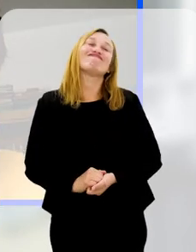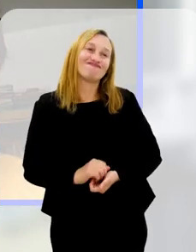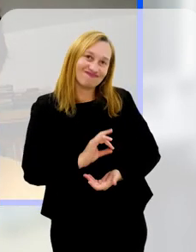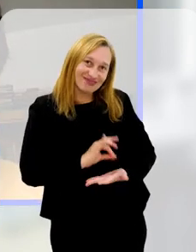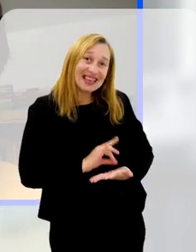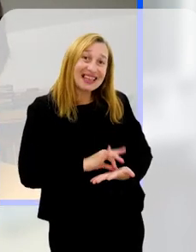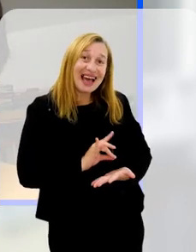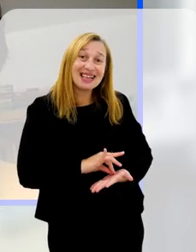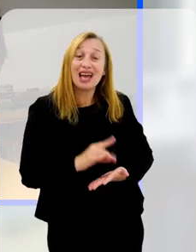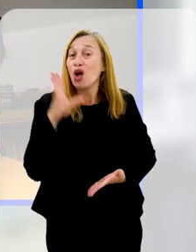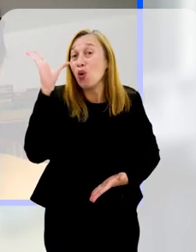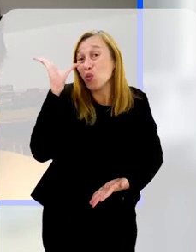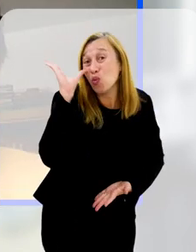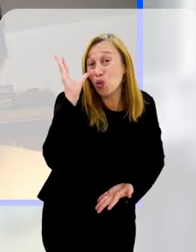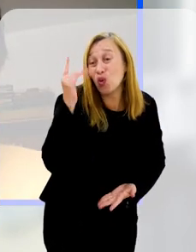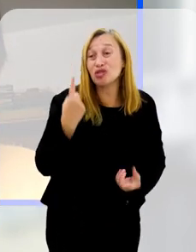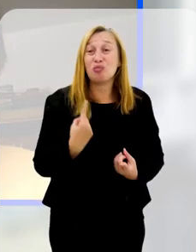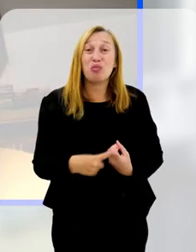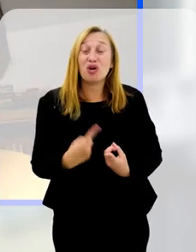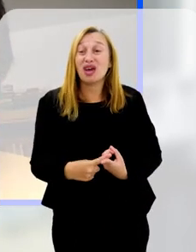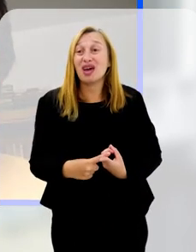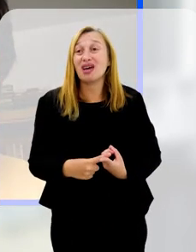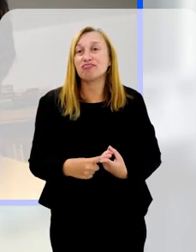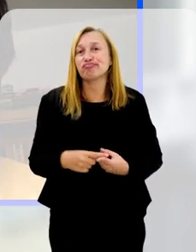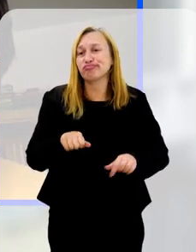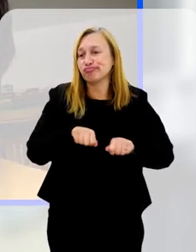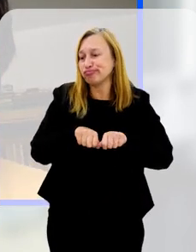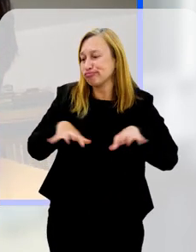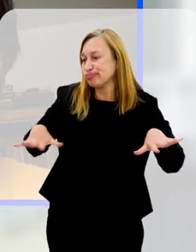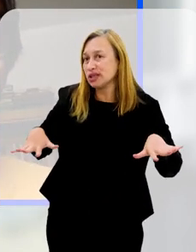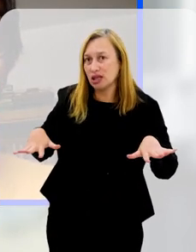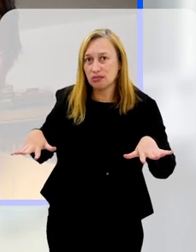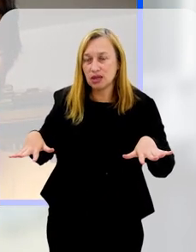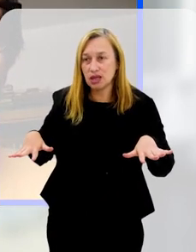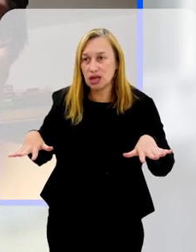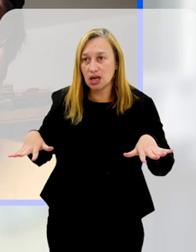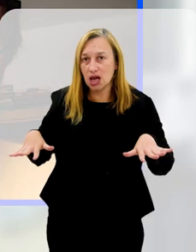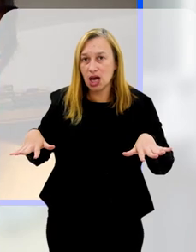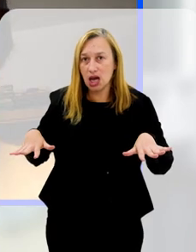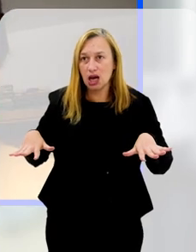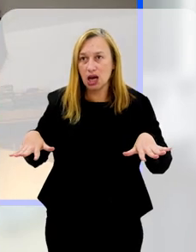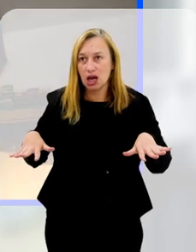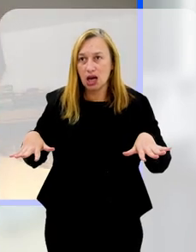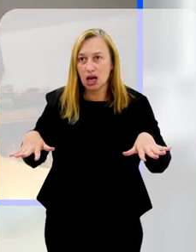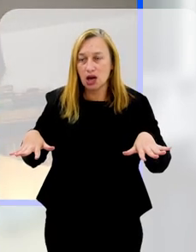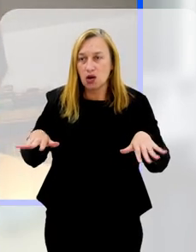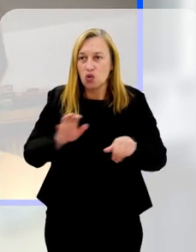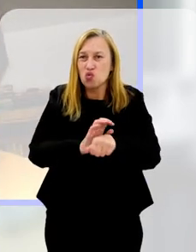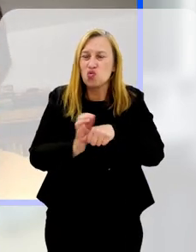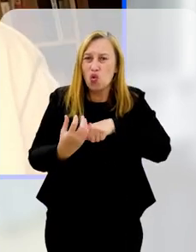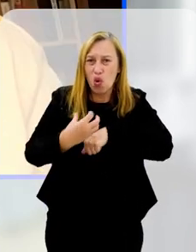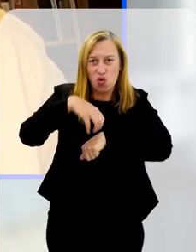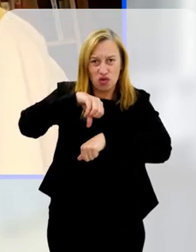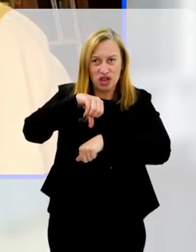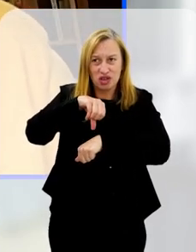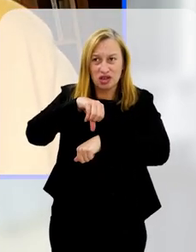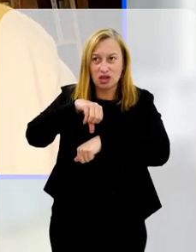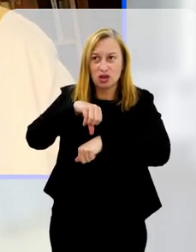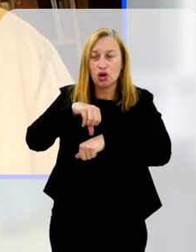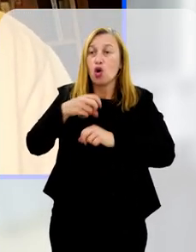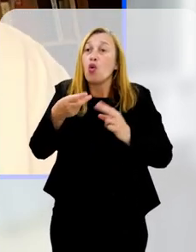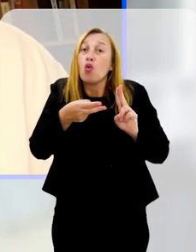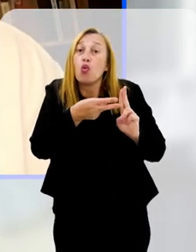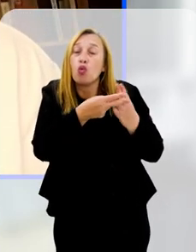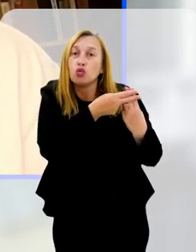Ah, pois é, né? Isso é curioso, né? Que quando a pandemia estourou, né? O